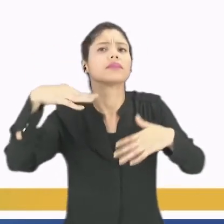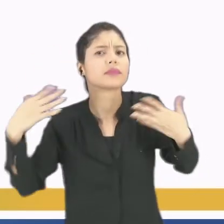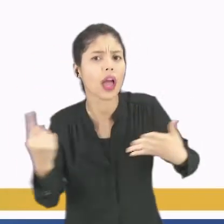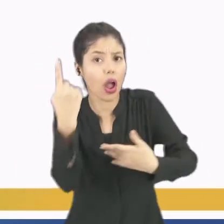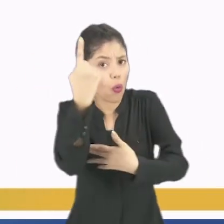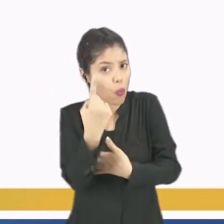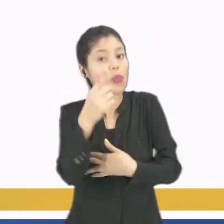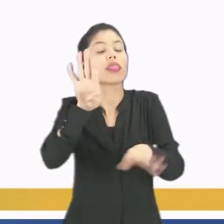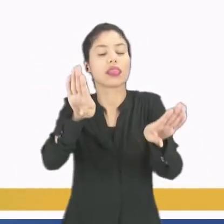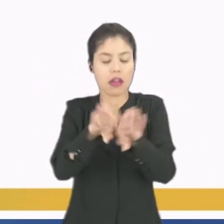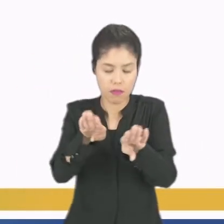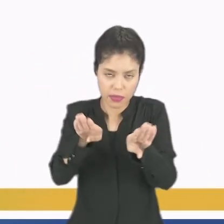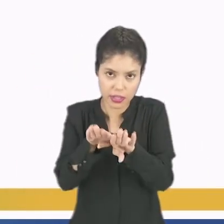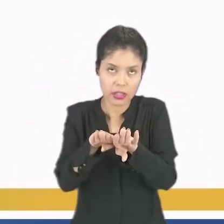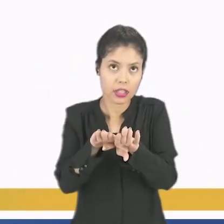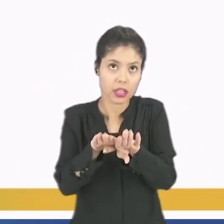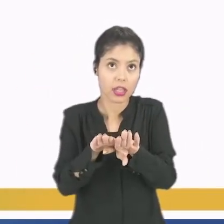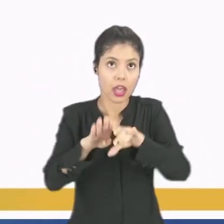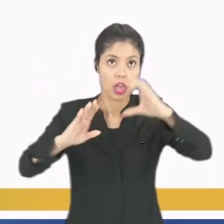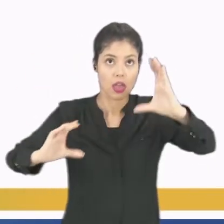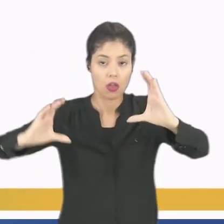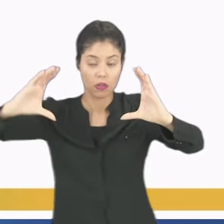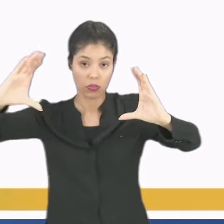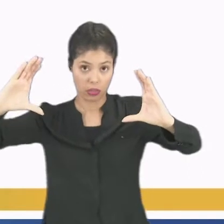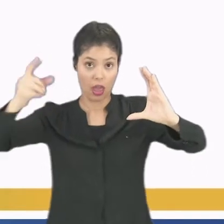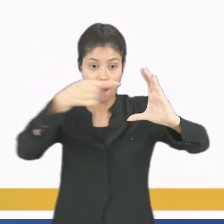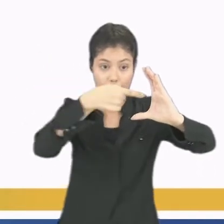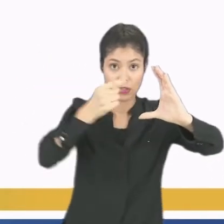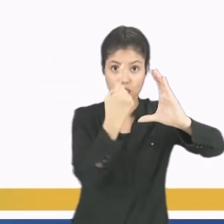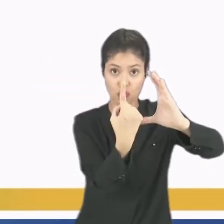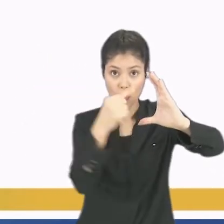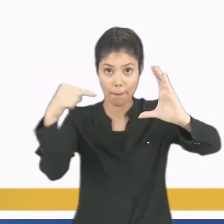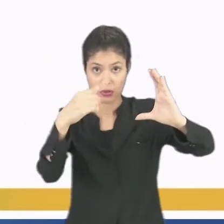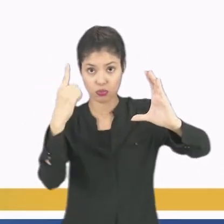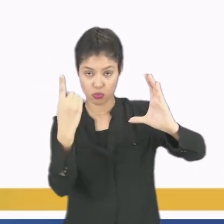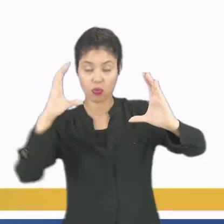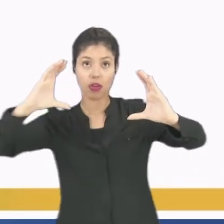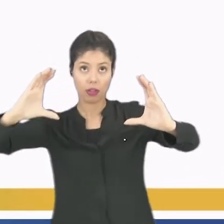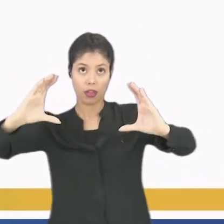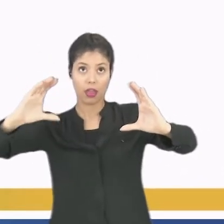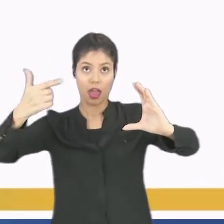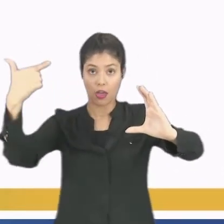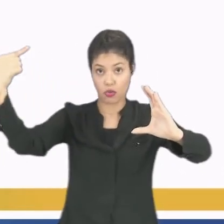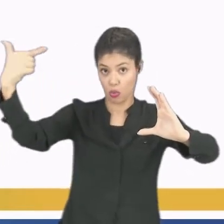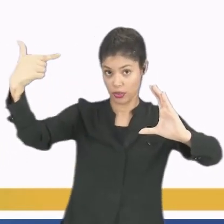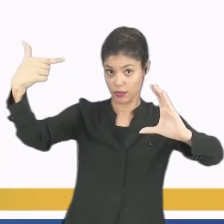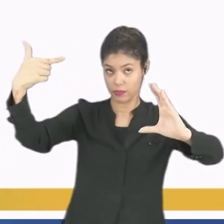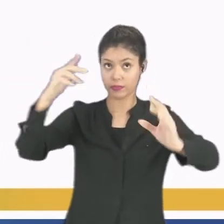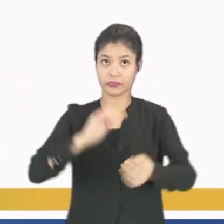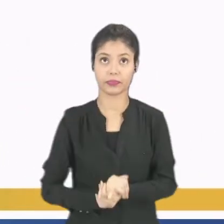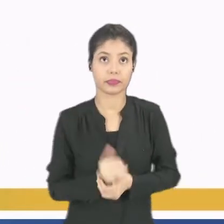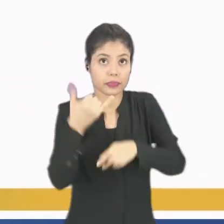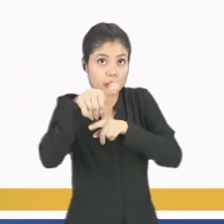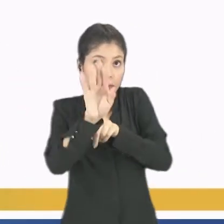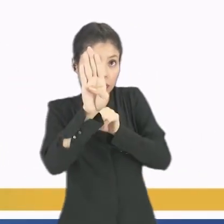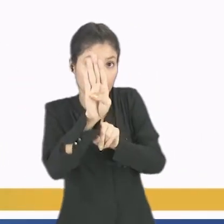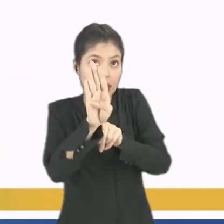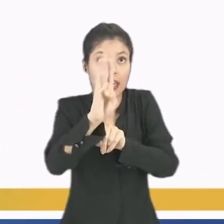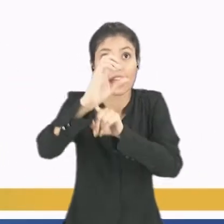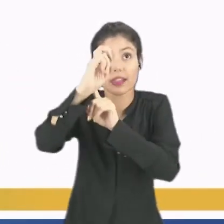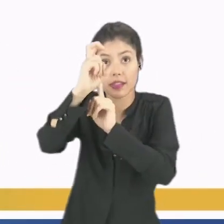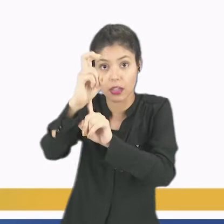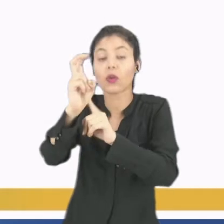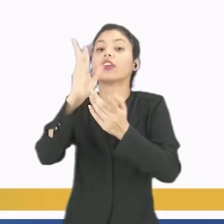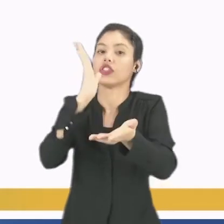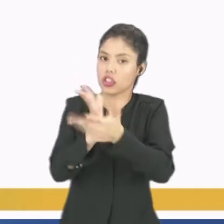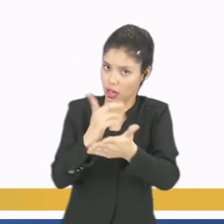Também é 1, ó. E esse menos aqui é o menos da fórmula. Elevado ao quadrado. YB é 5,